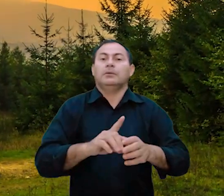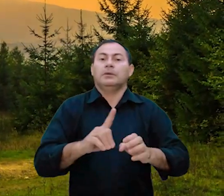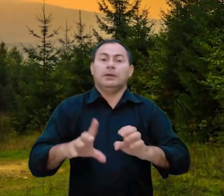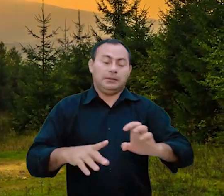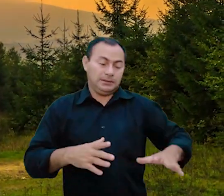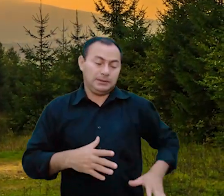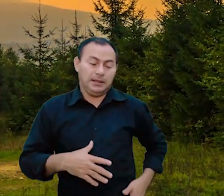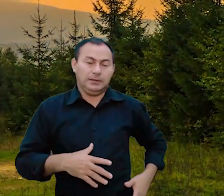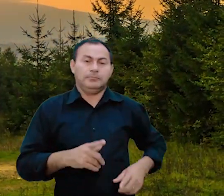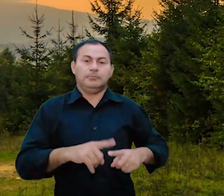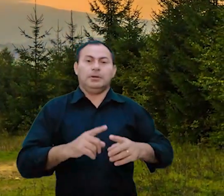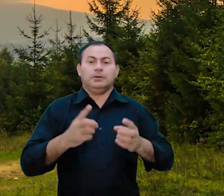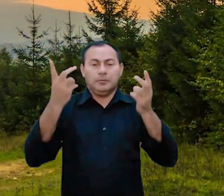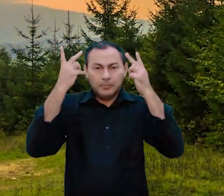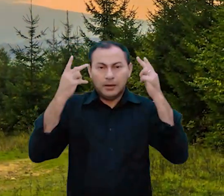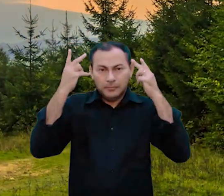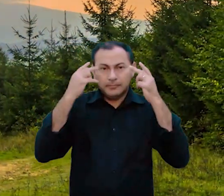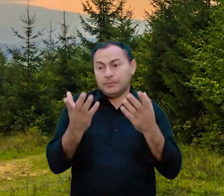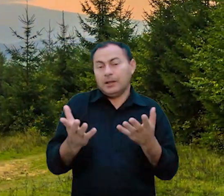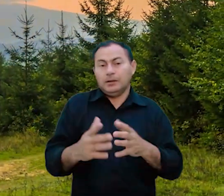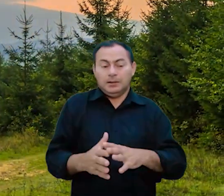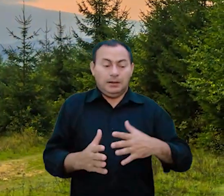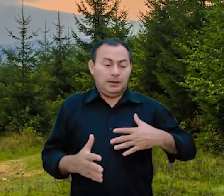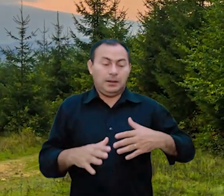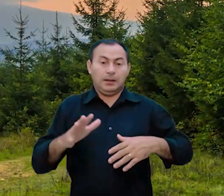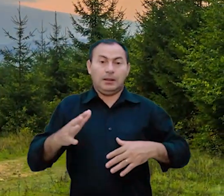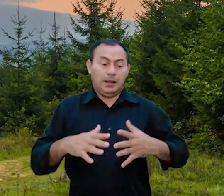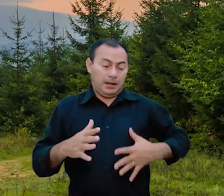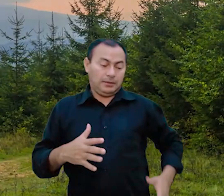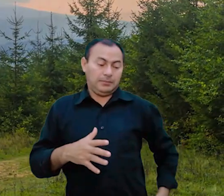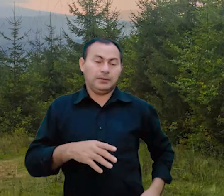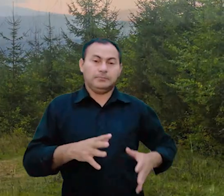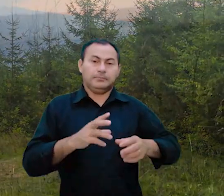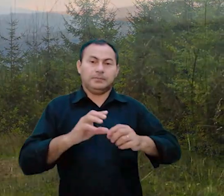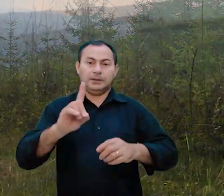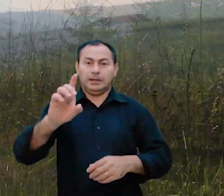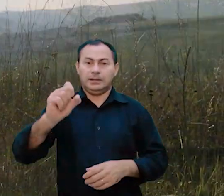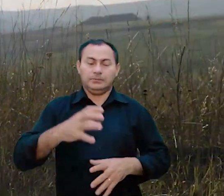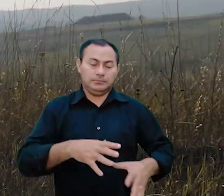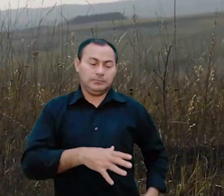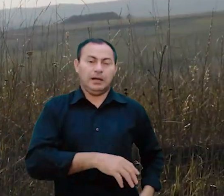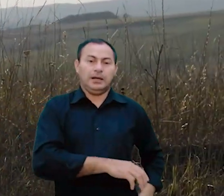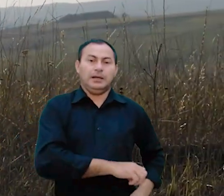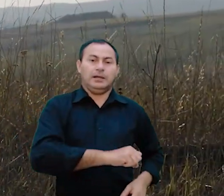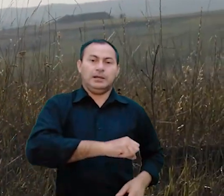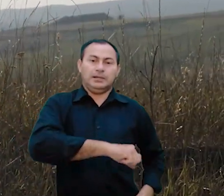fariam isso no lado esquerdo, porque normalmente era esse lado que as pessoas destras